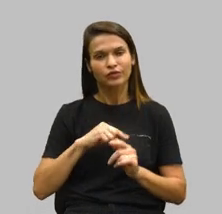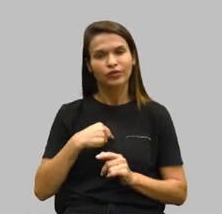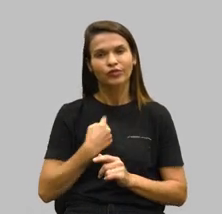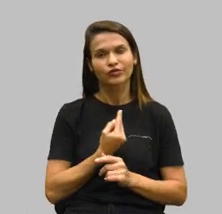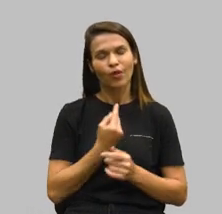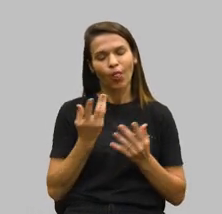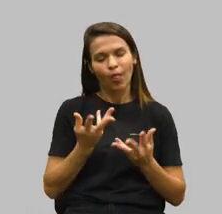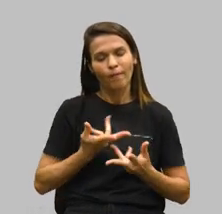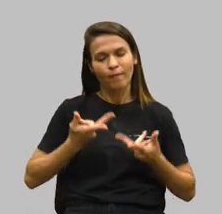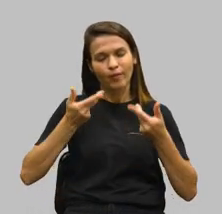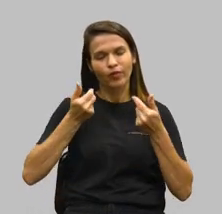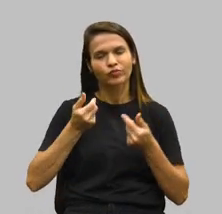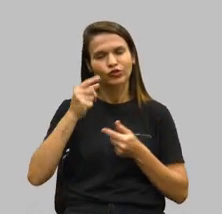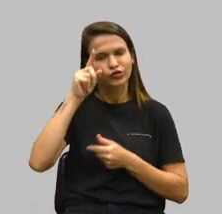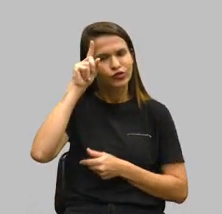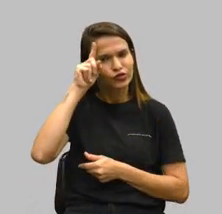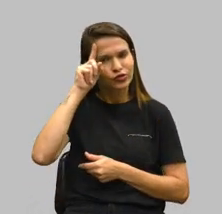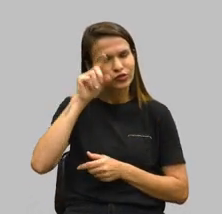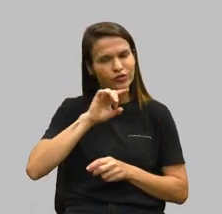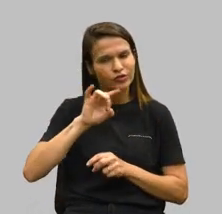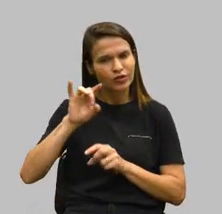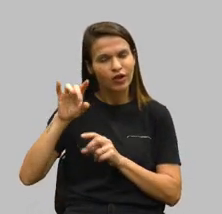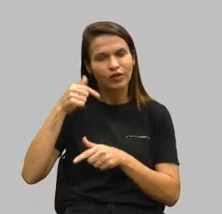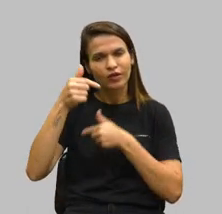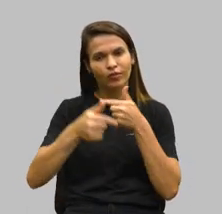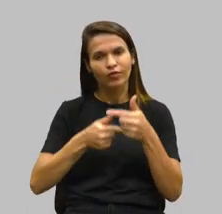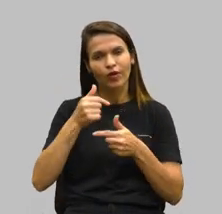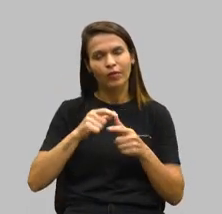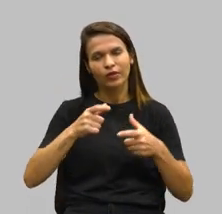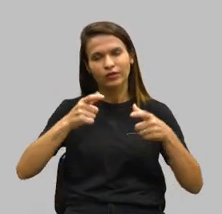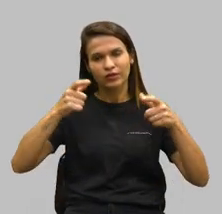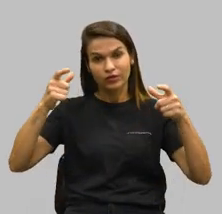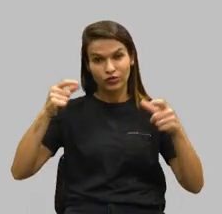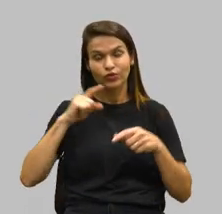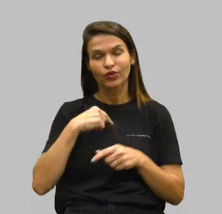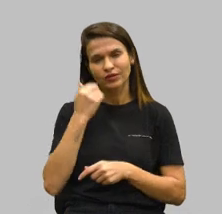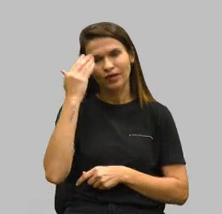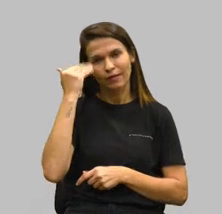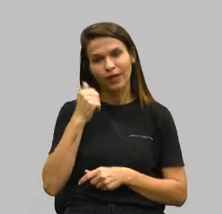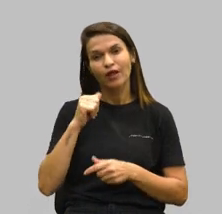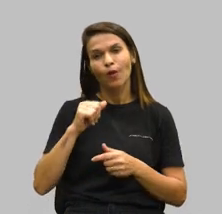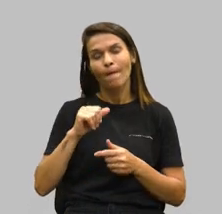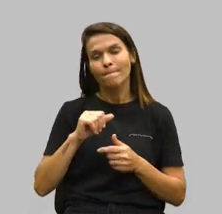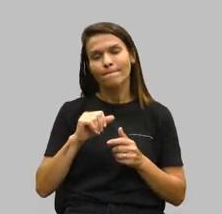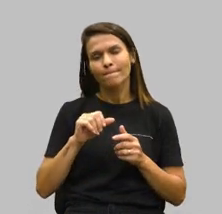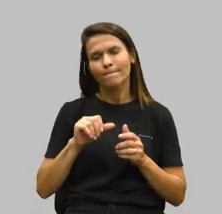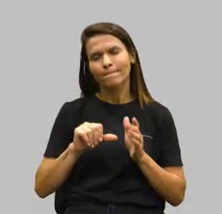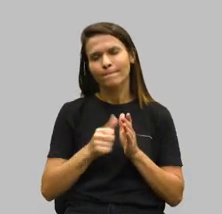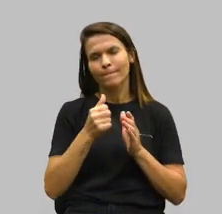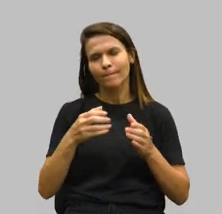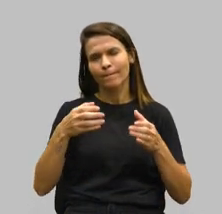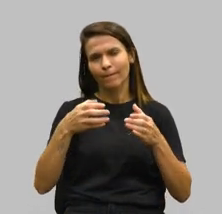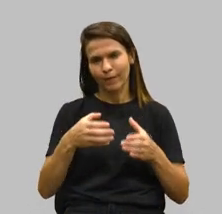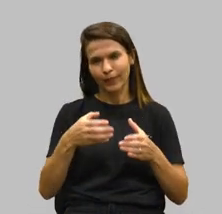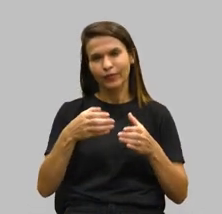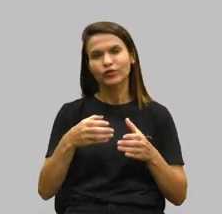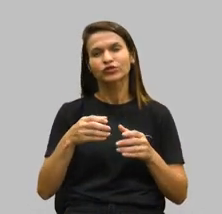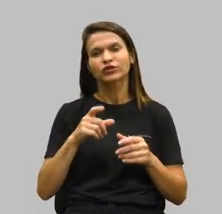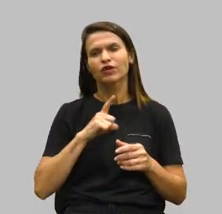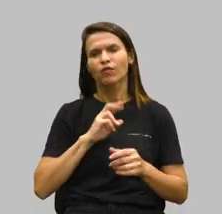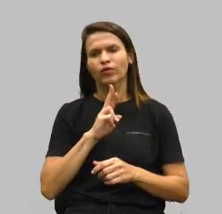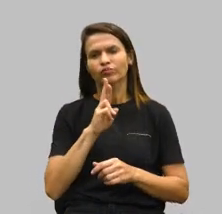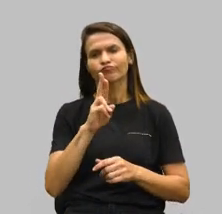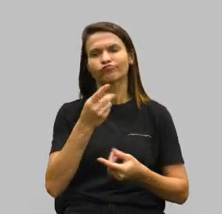aprimorando a cada dia e trabalhando para sua expansão pois nós sabemos que no primeiro ciclo ele já teve um resultado exitoso